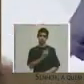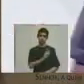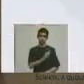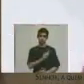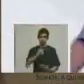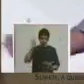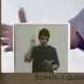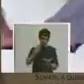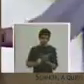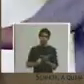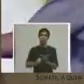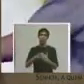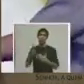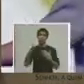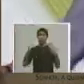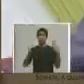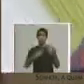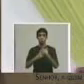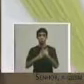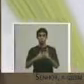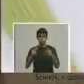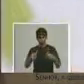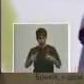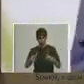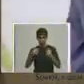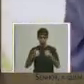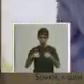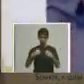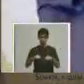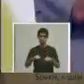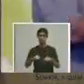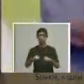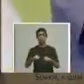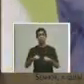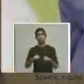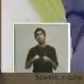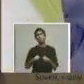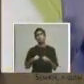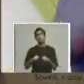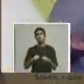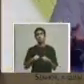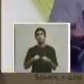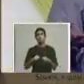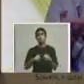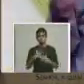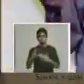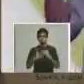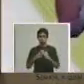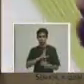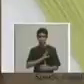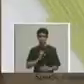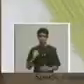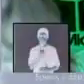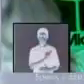interior, todas aquelas áreas que precisam ser passadas e repassadas à graça, sob a graça de Deus,